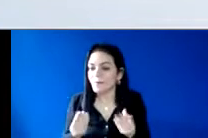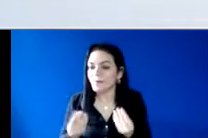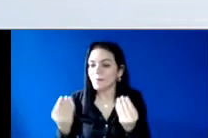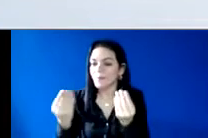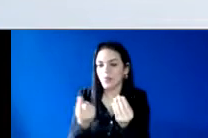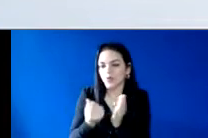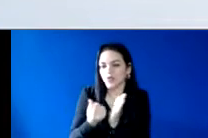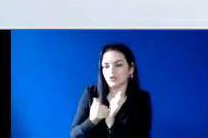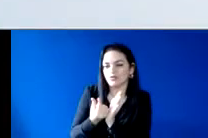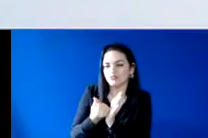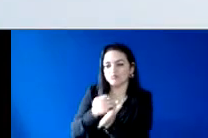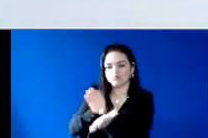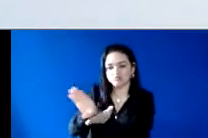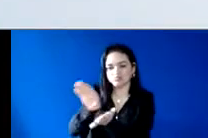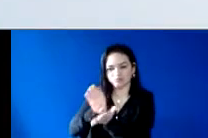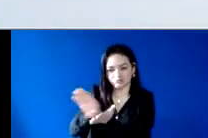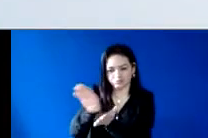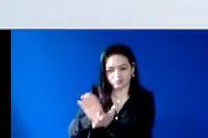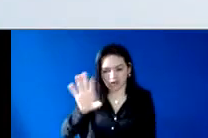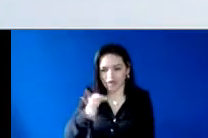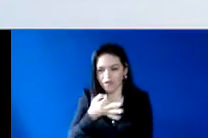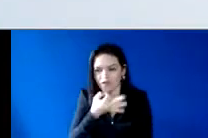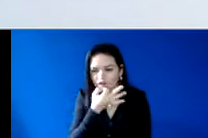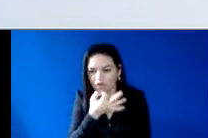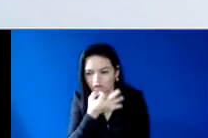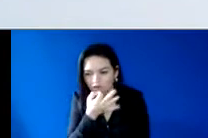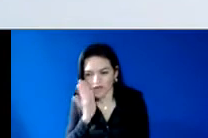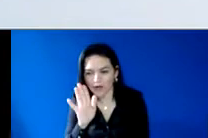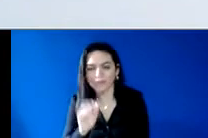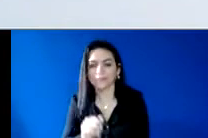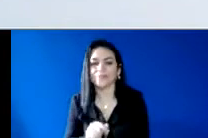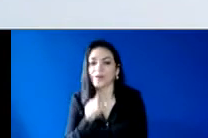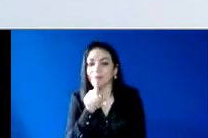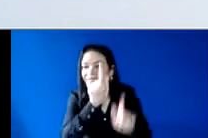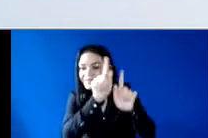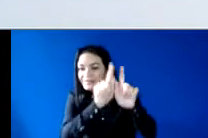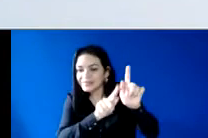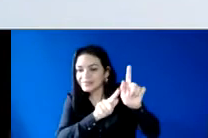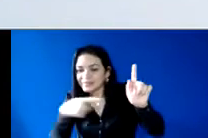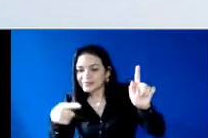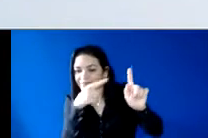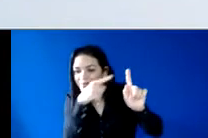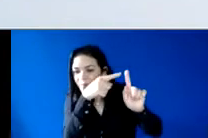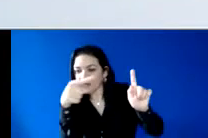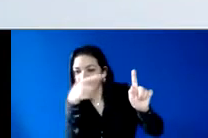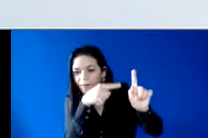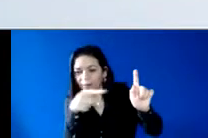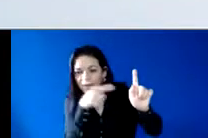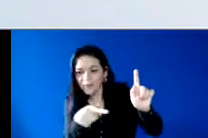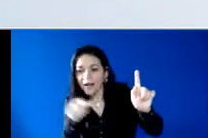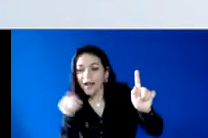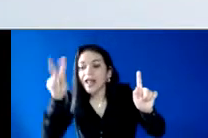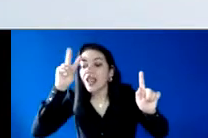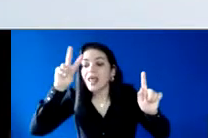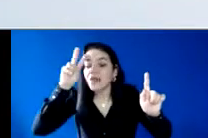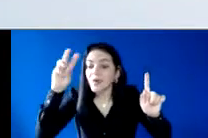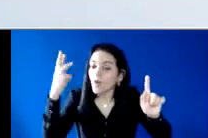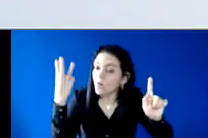que a gente vai comentar mais à frente. Mas eu queria deixar esse gráfico aqui de lembrança para vocês. O Maranhão tem